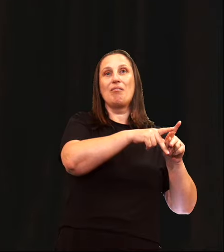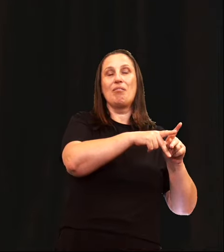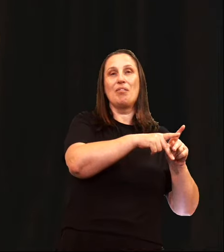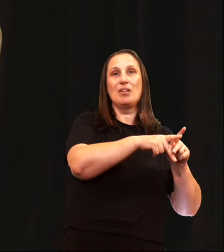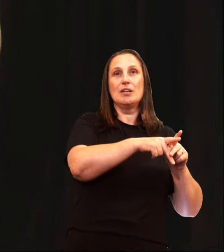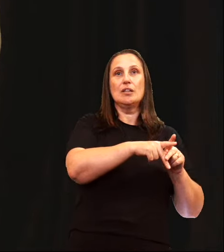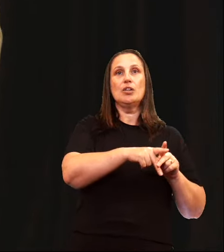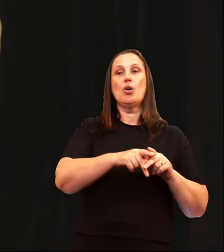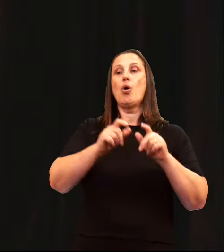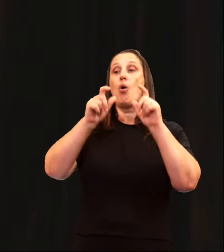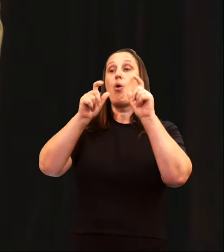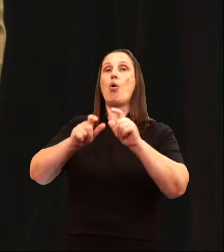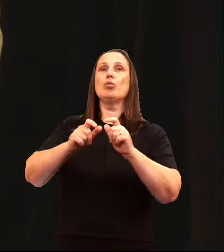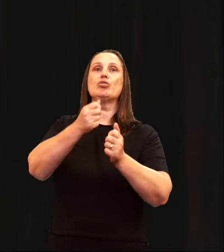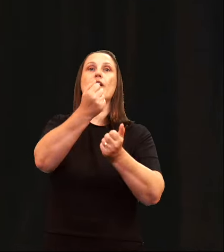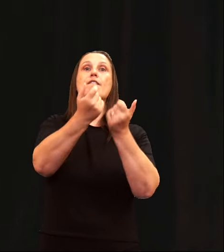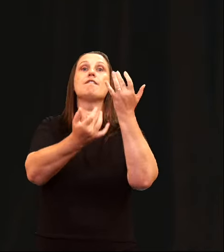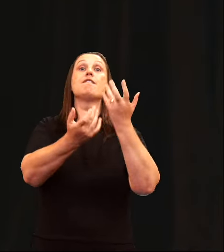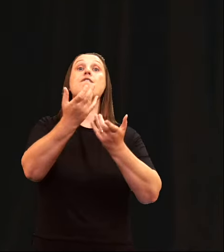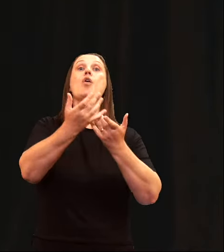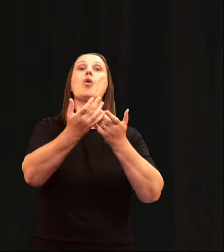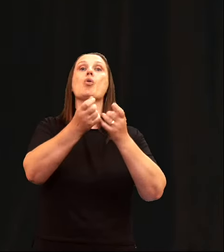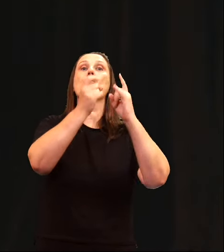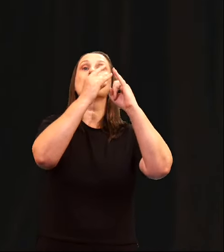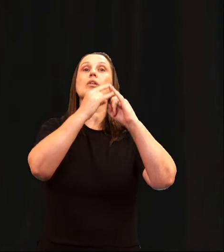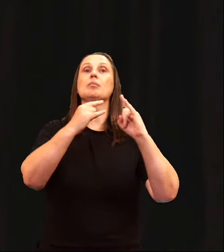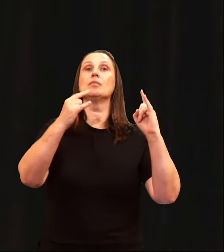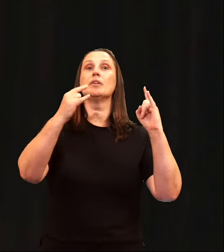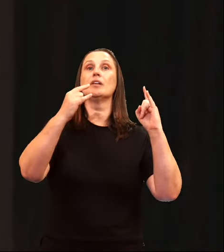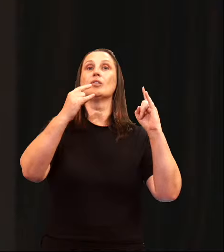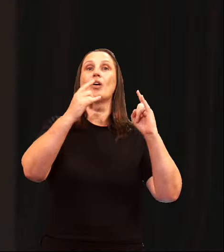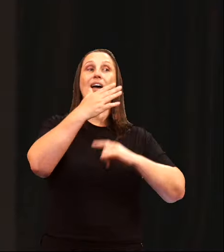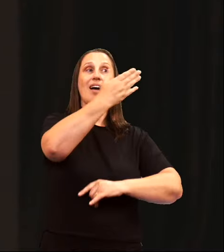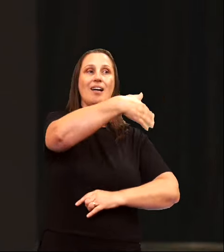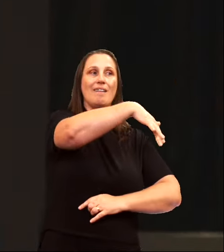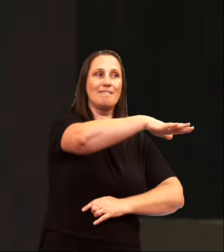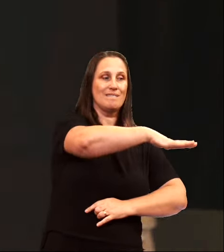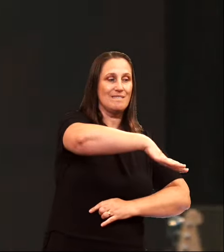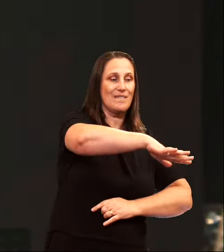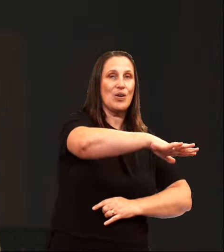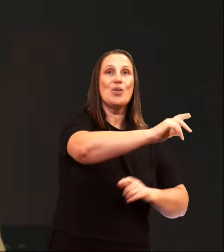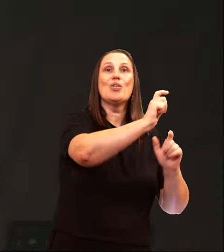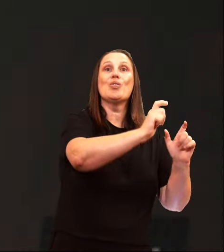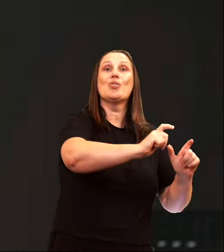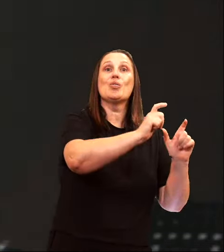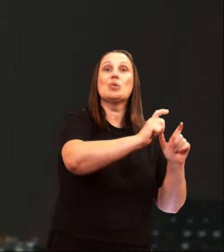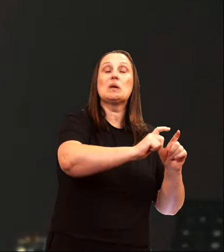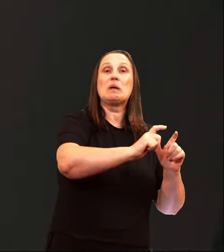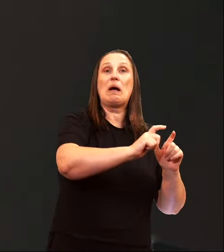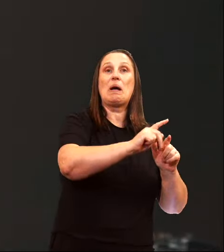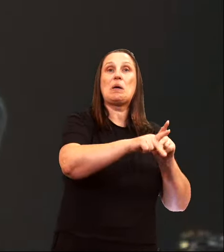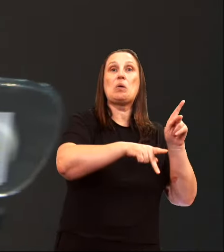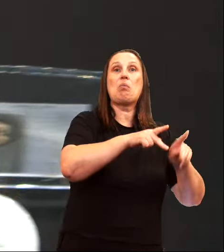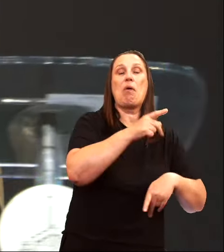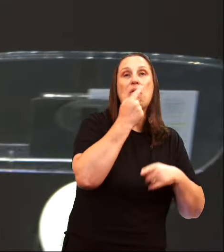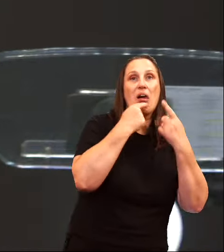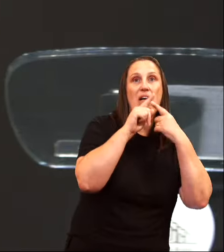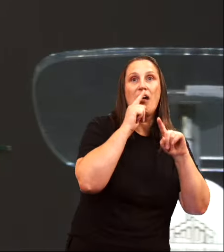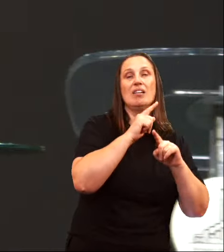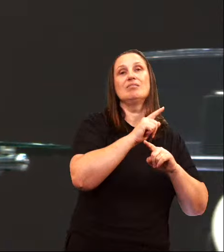fogo no acampamento? Você prestou atenção? Nas extremidades. Era o lugar onde os populachos ficavam.